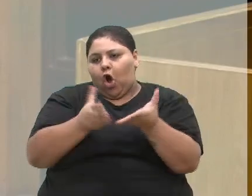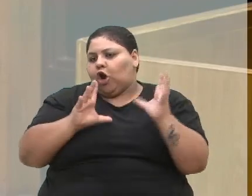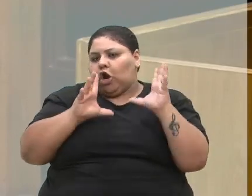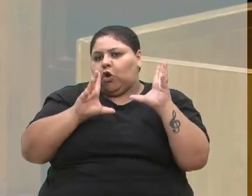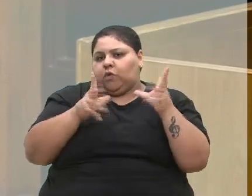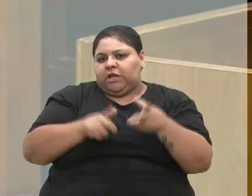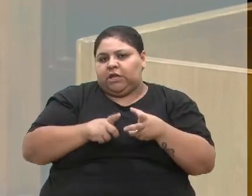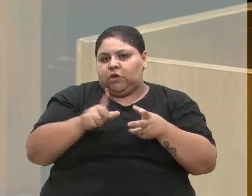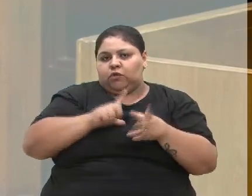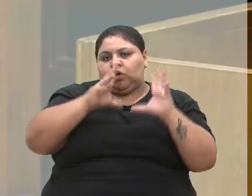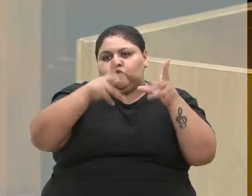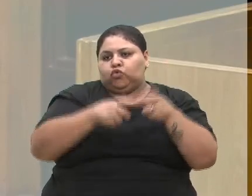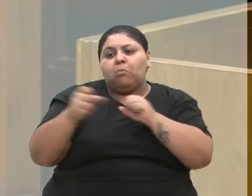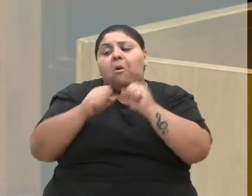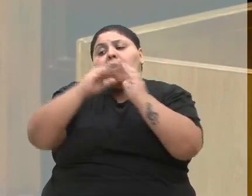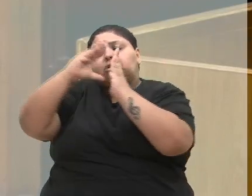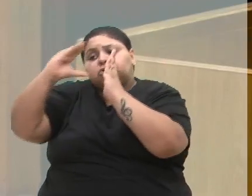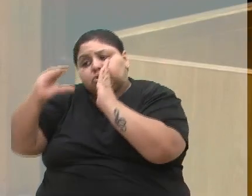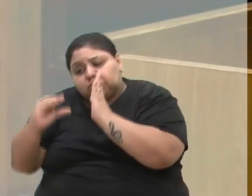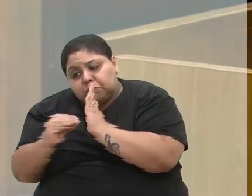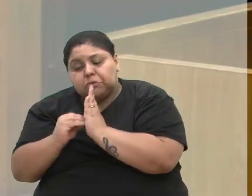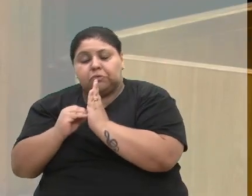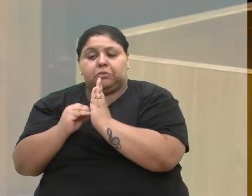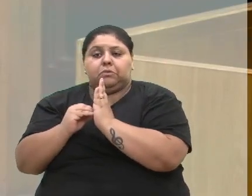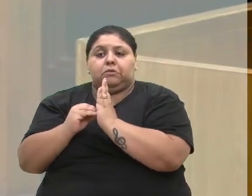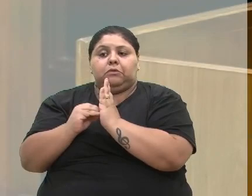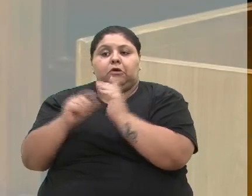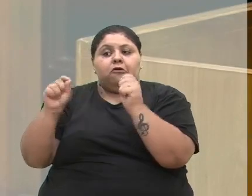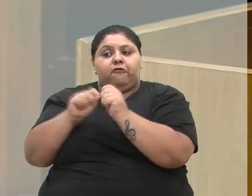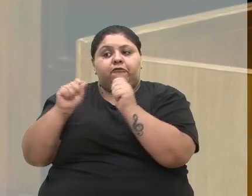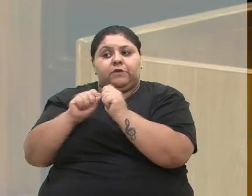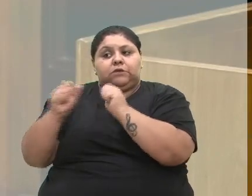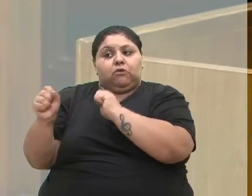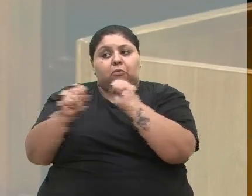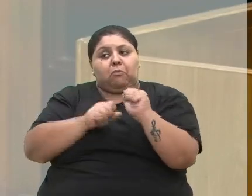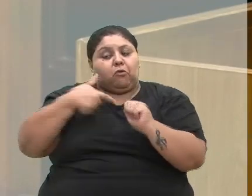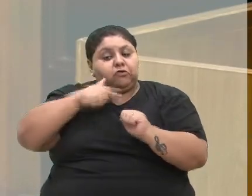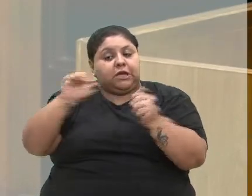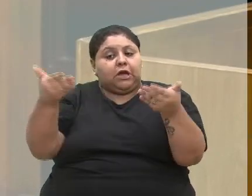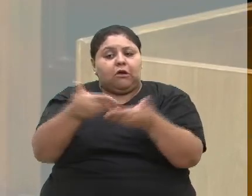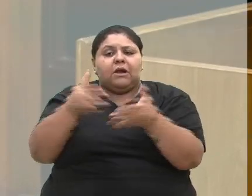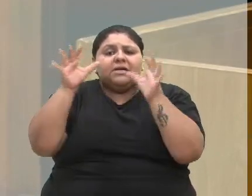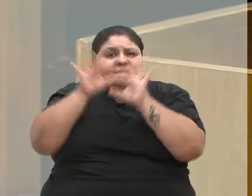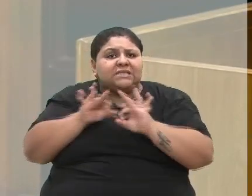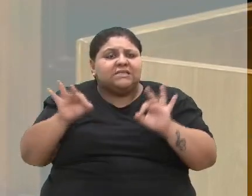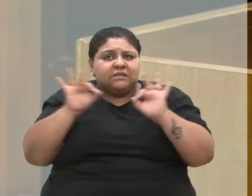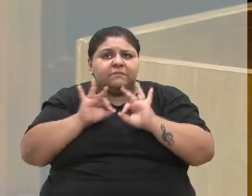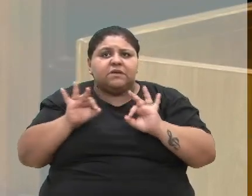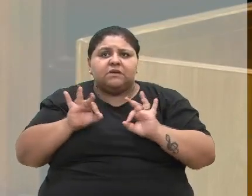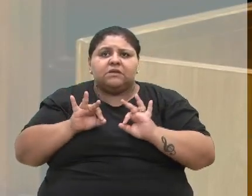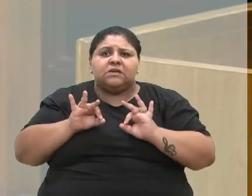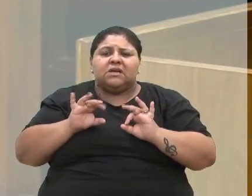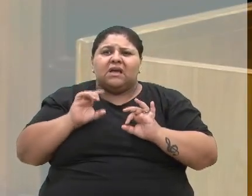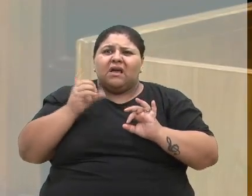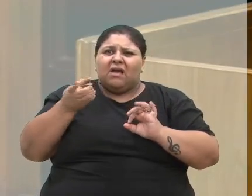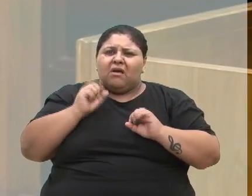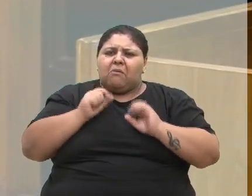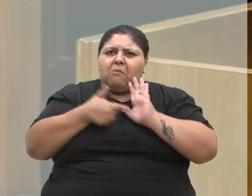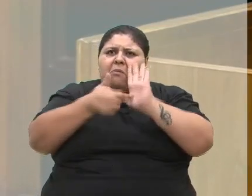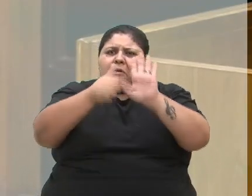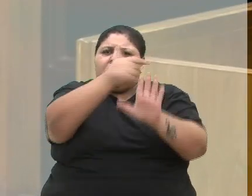colocar aquilo que tu achas que tem a possibilidade nesse momento. Então é muito simples. Antes só de ceder a parte, eu queria que a gente mostrasse o outro